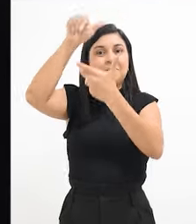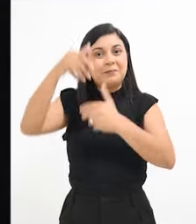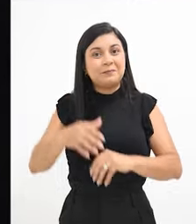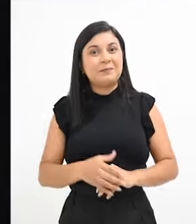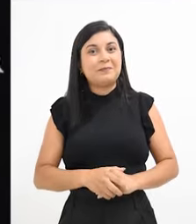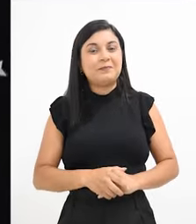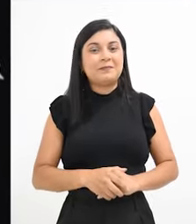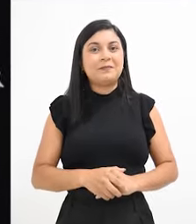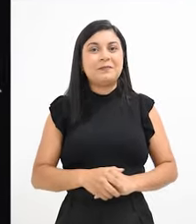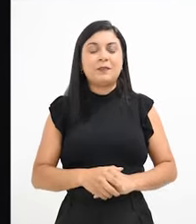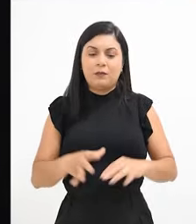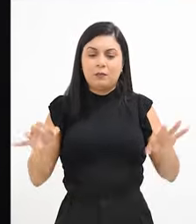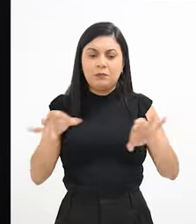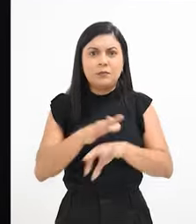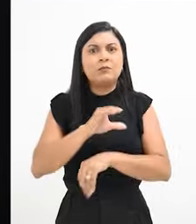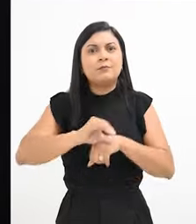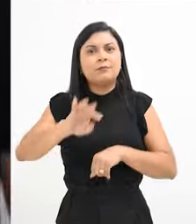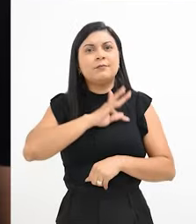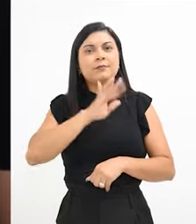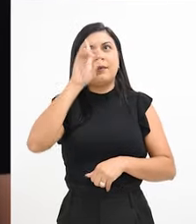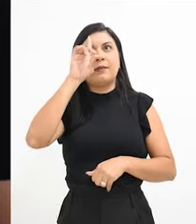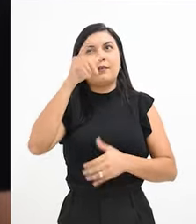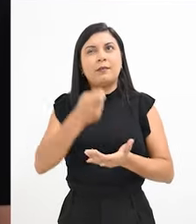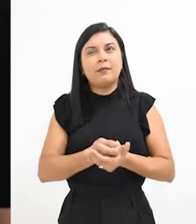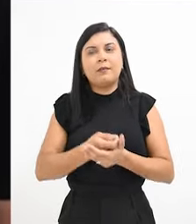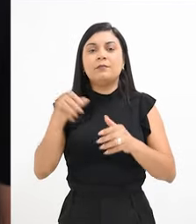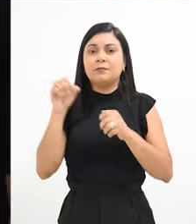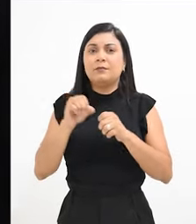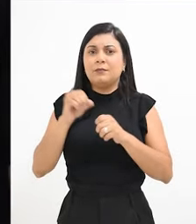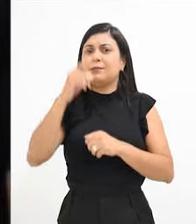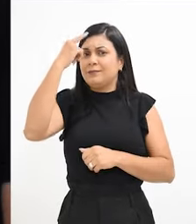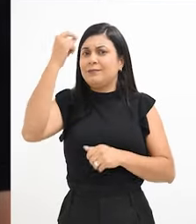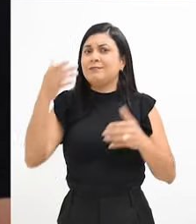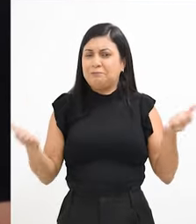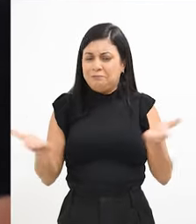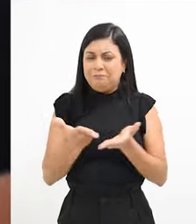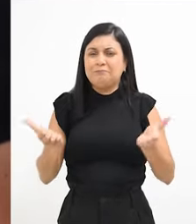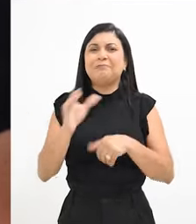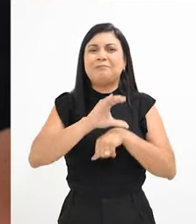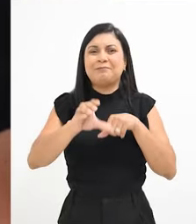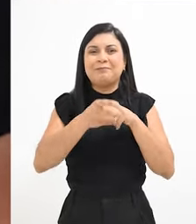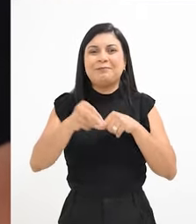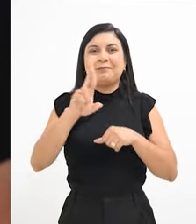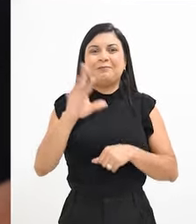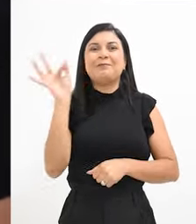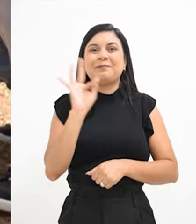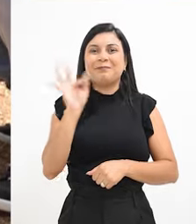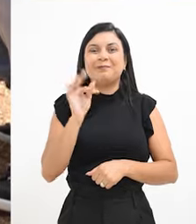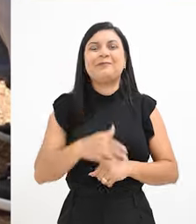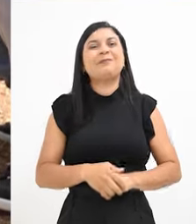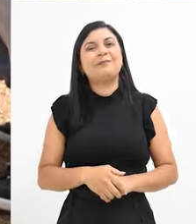astros. Após a conclusão do curso técnico, decidiu seguir por essa nova porta, fez graduação e hoje é doutorando em